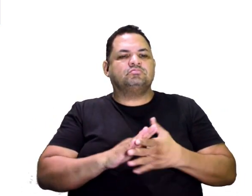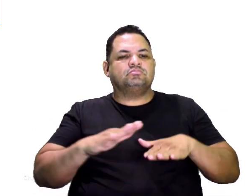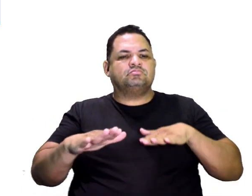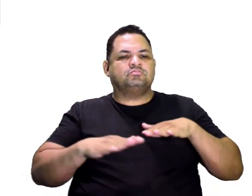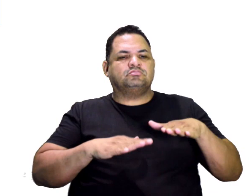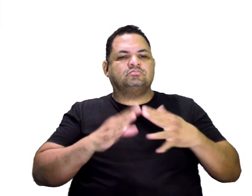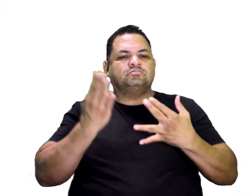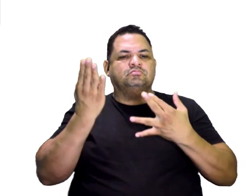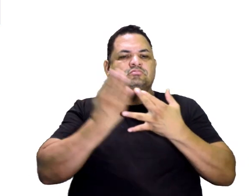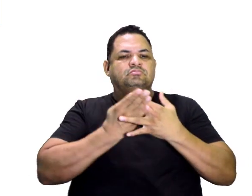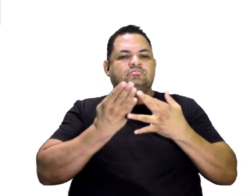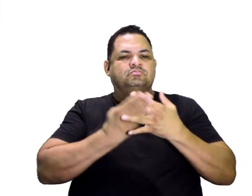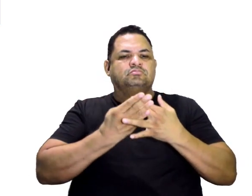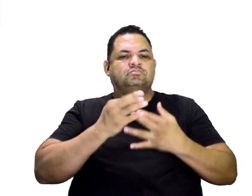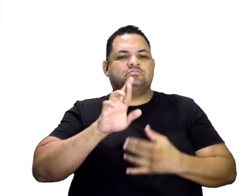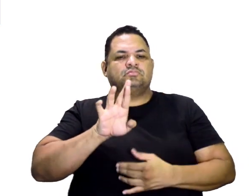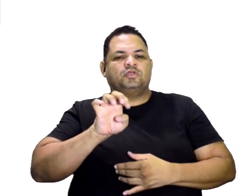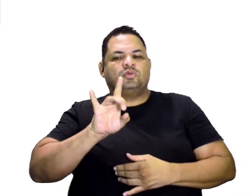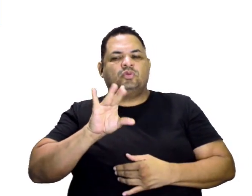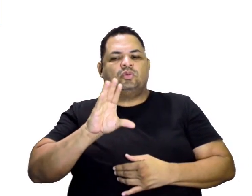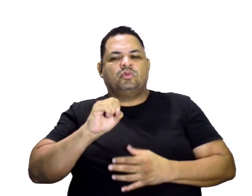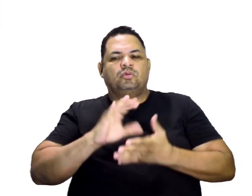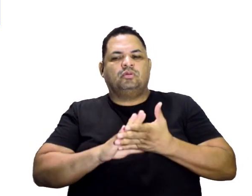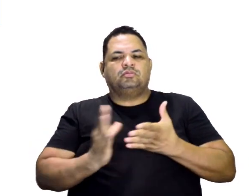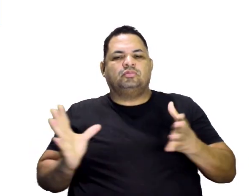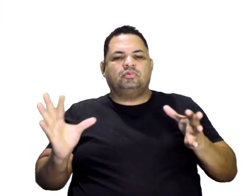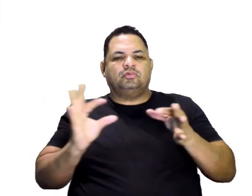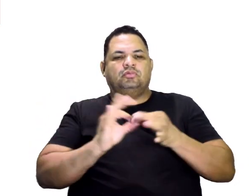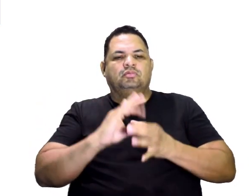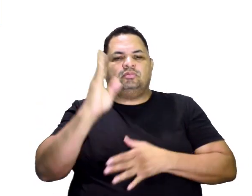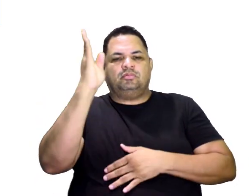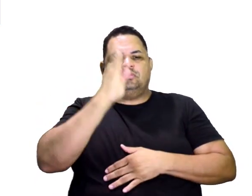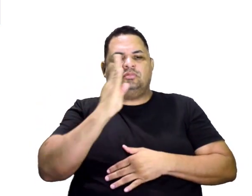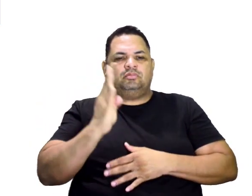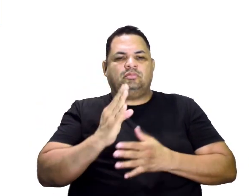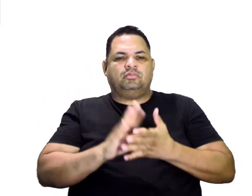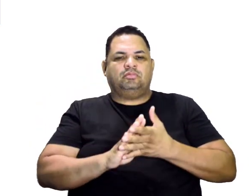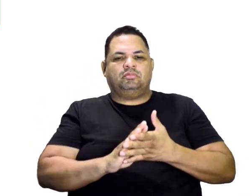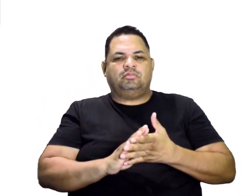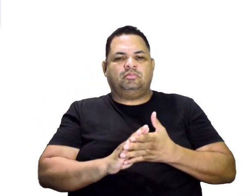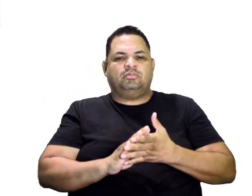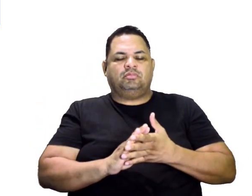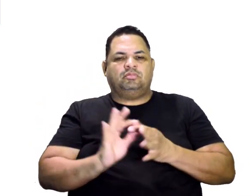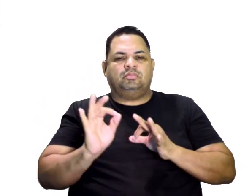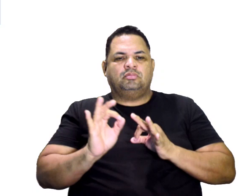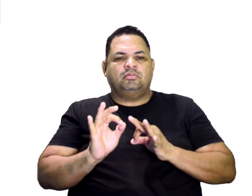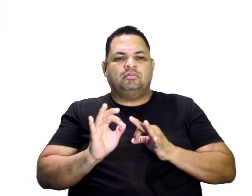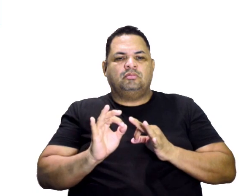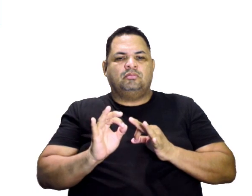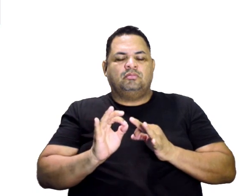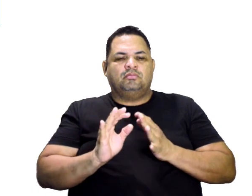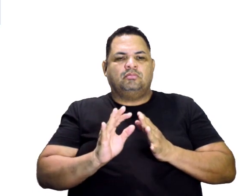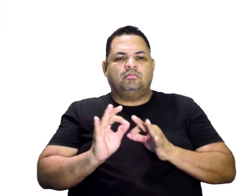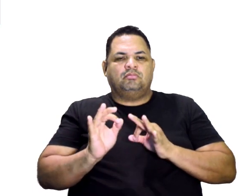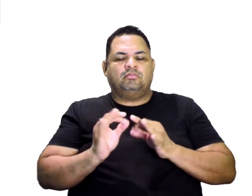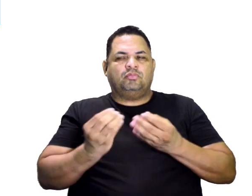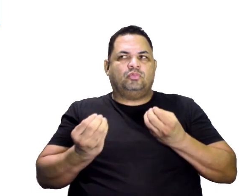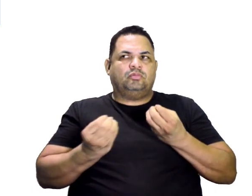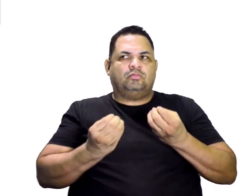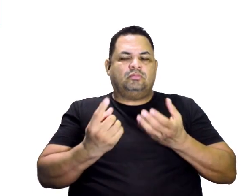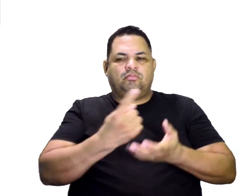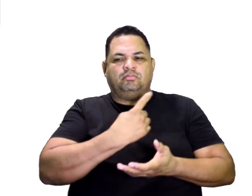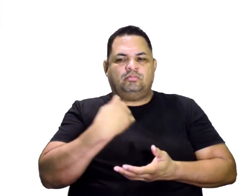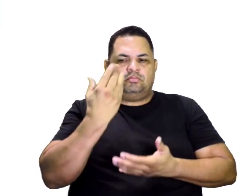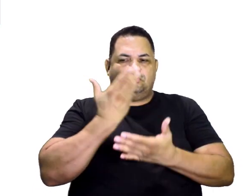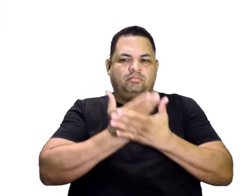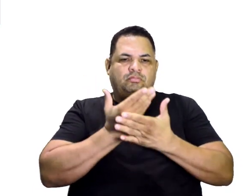movimento barroco e o rococó no contexto brasileiro, que era, assim, uma questão de, como nós vimos na